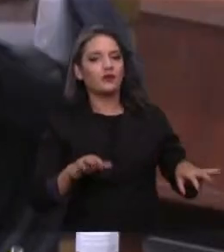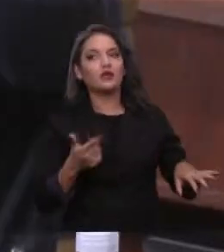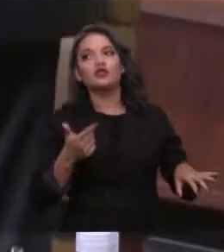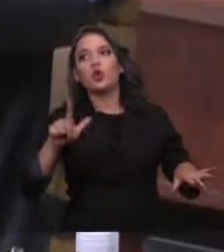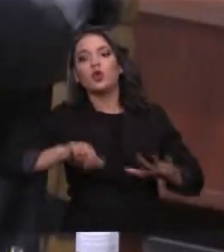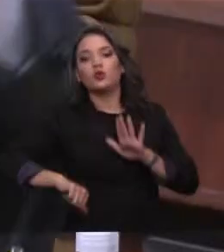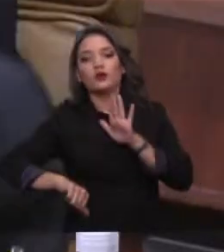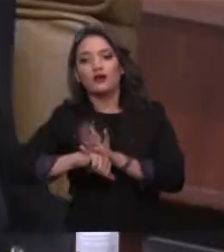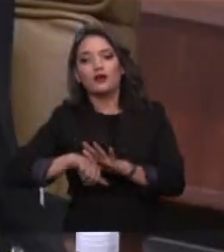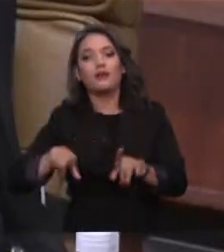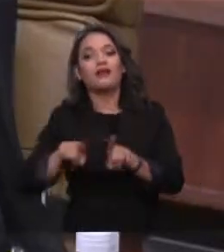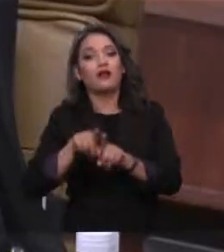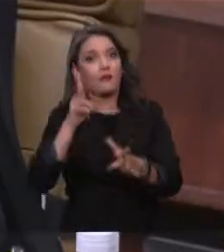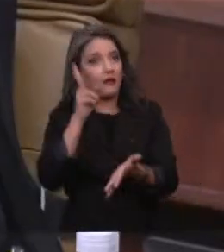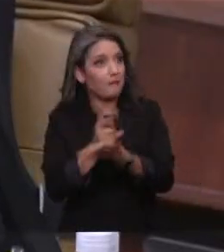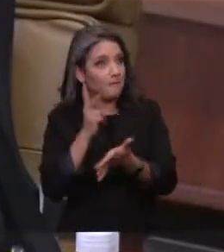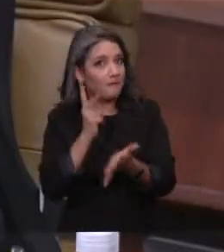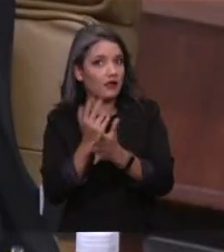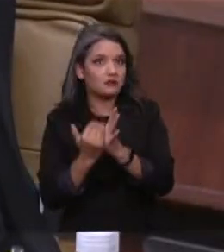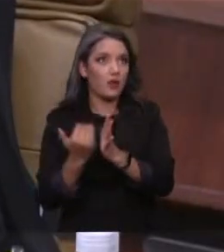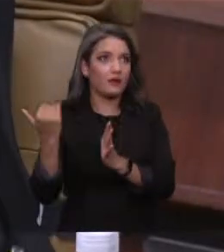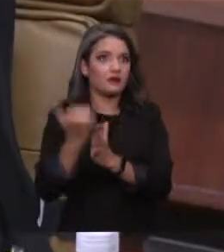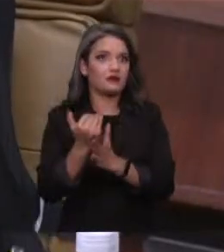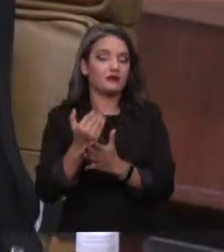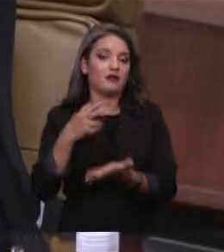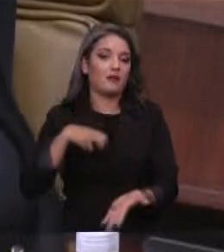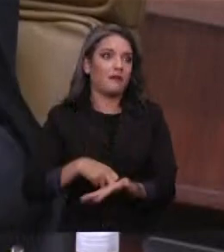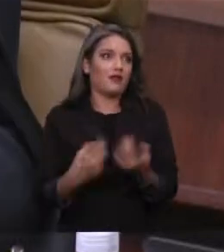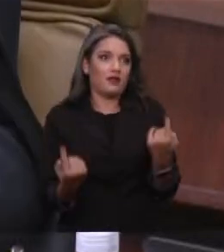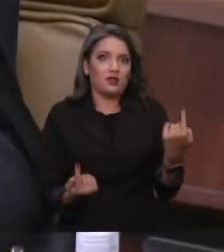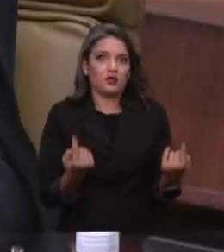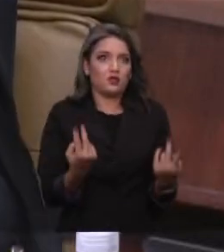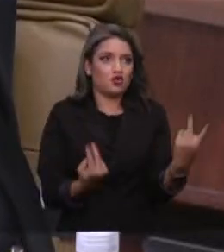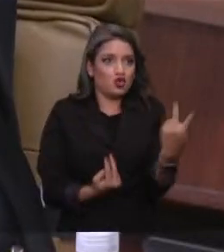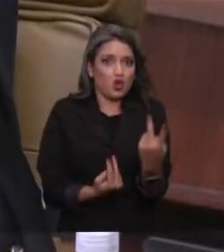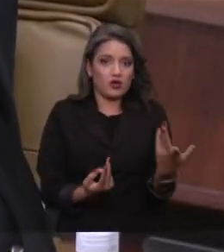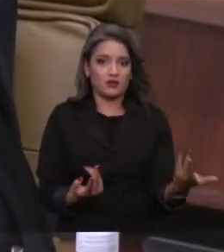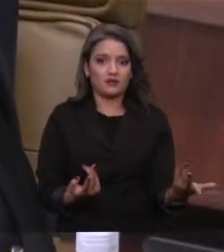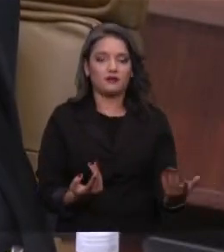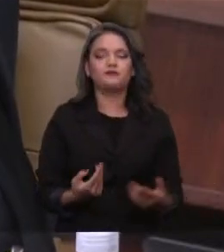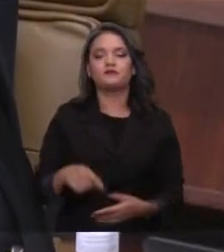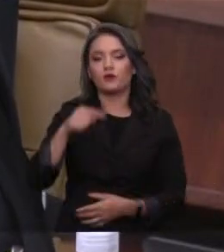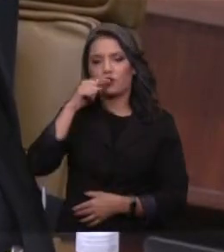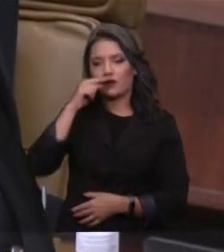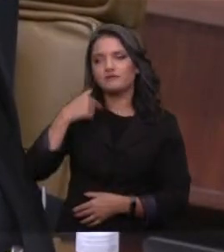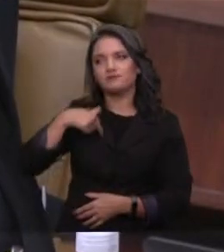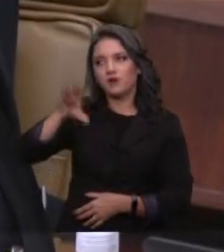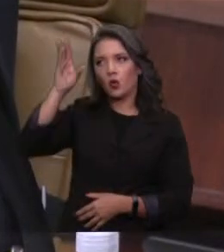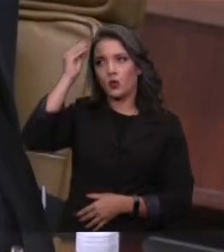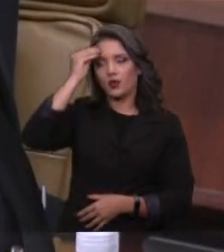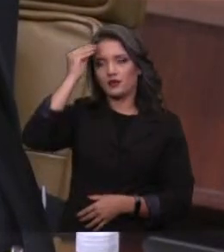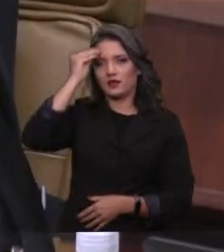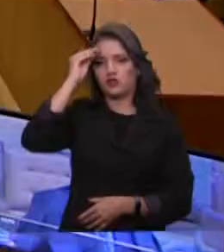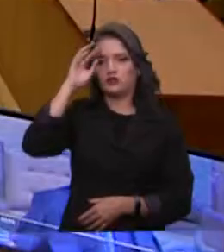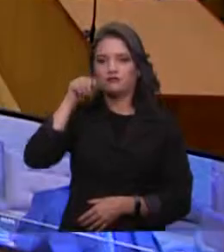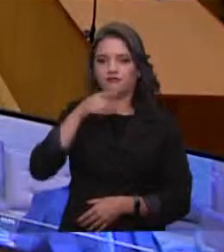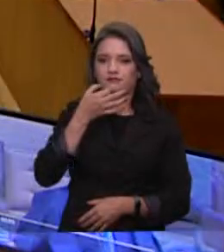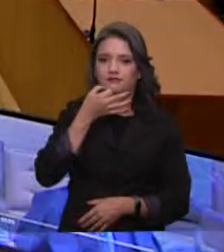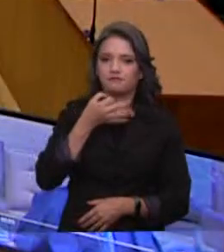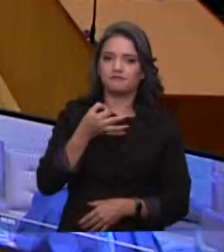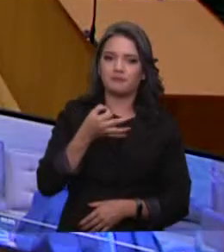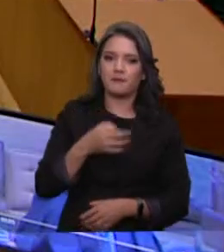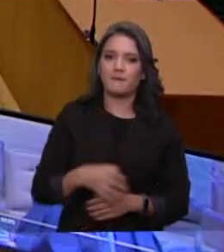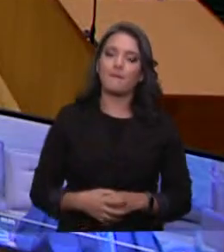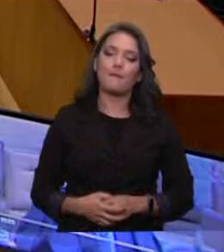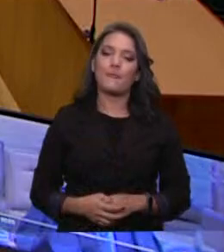outro crime, aplicar uma causa de aumento de pena. Pois não. Eu entendi a posição de Vossa